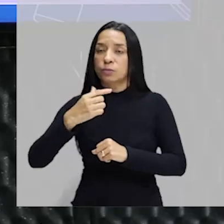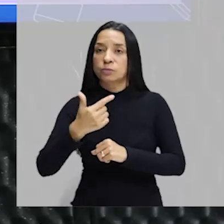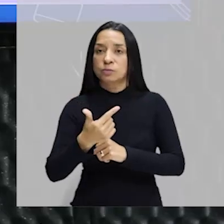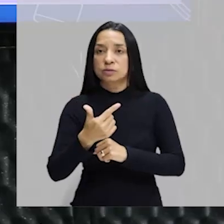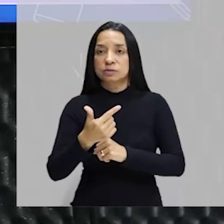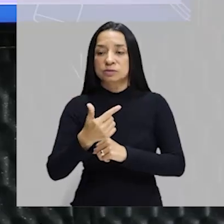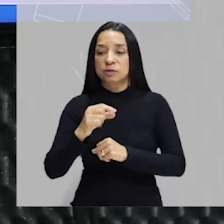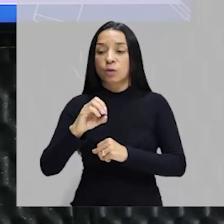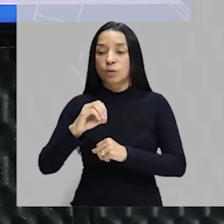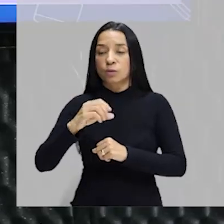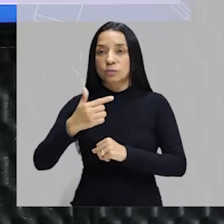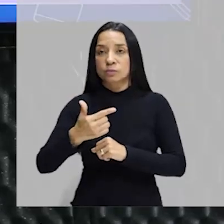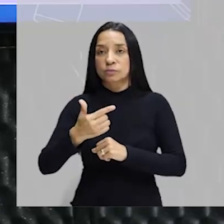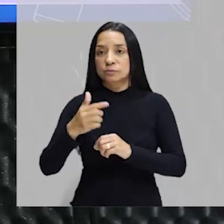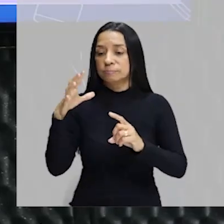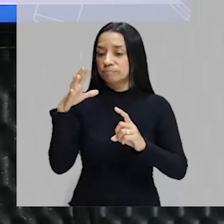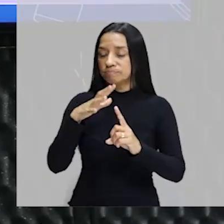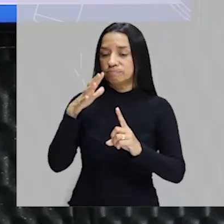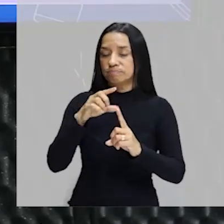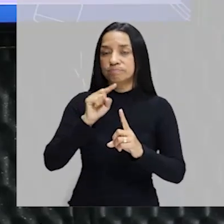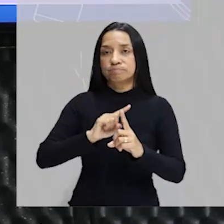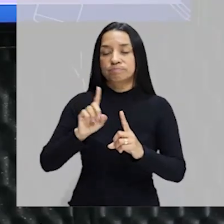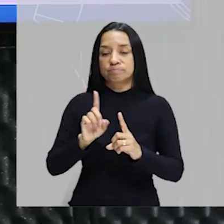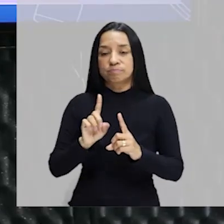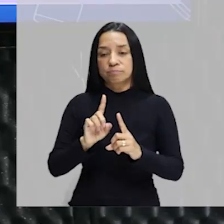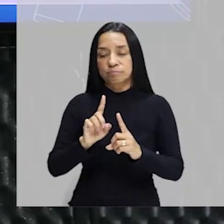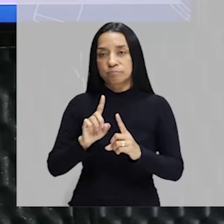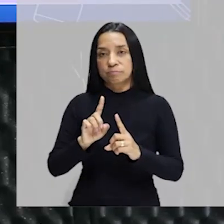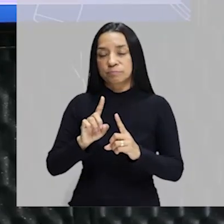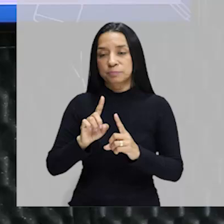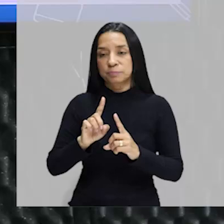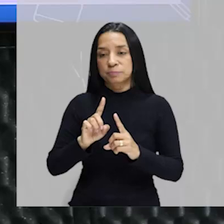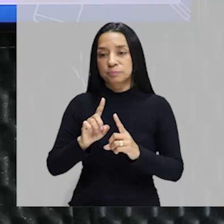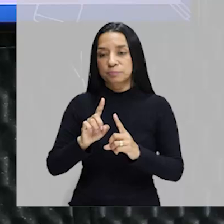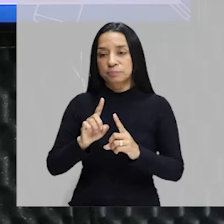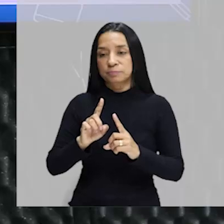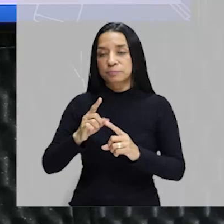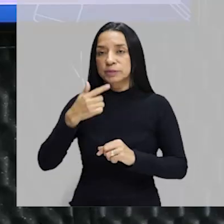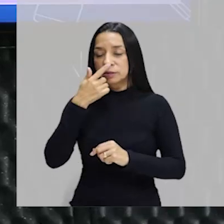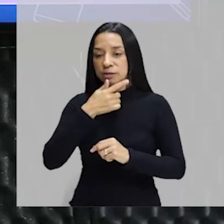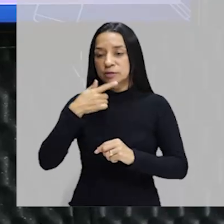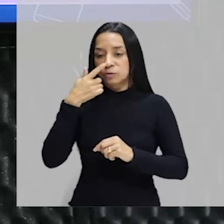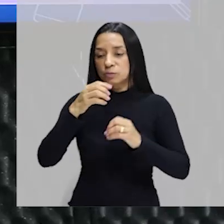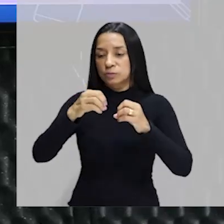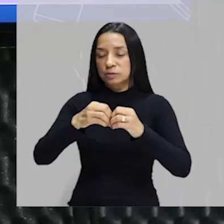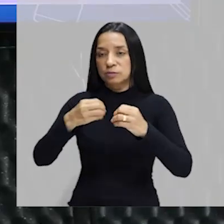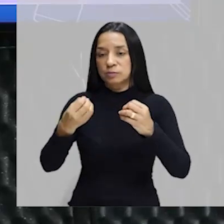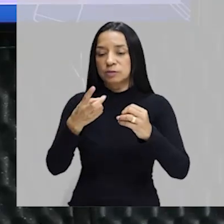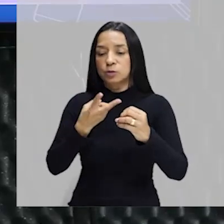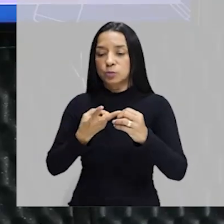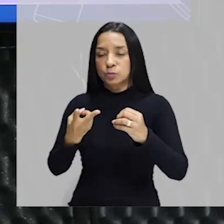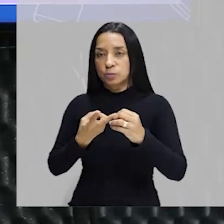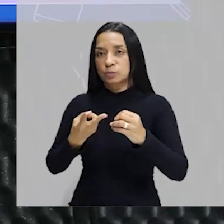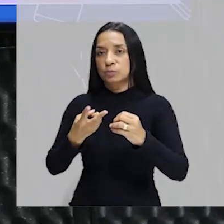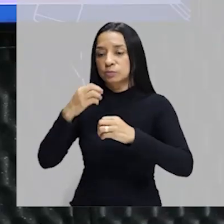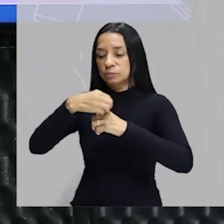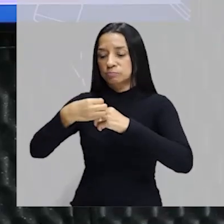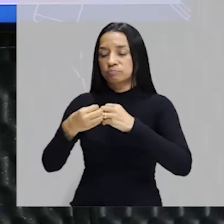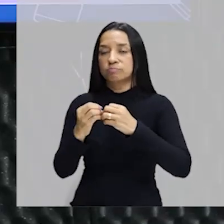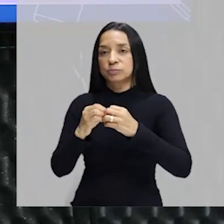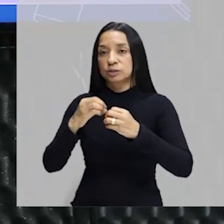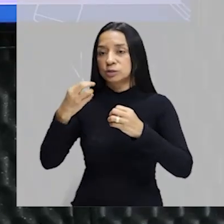oxigênio não atua aqui. Então, a glicose ela é quebrada em duas moléculas,